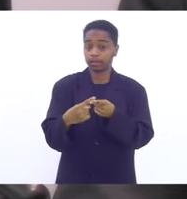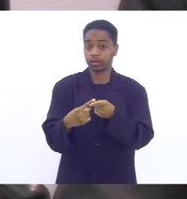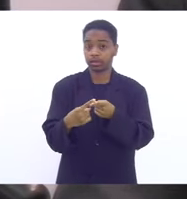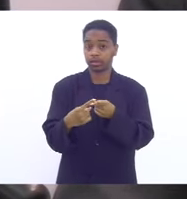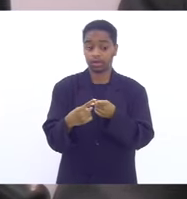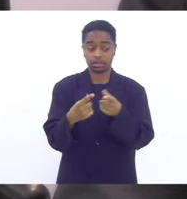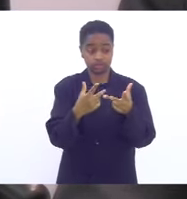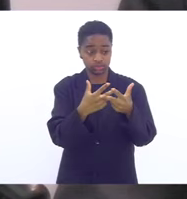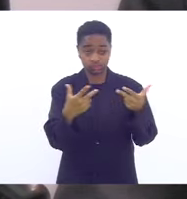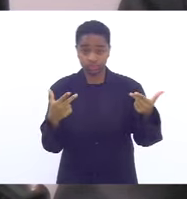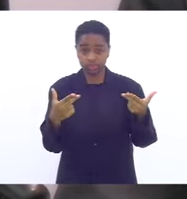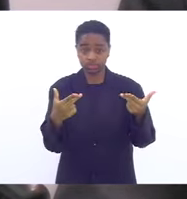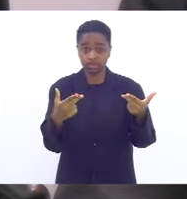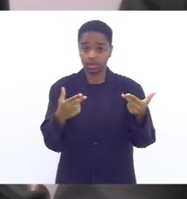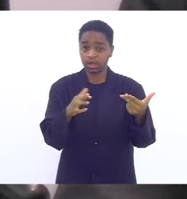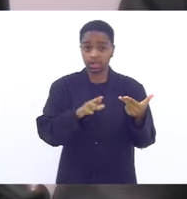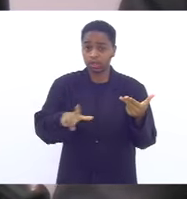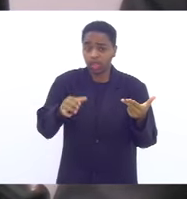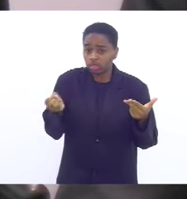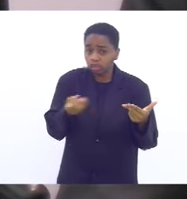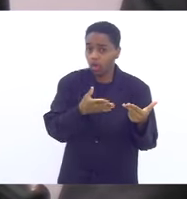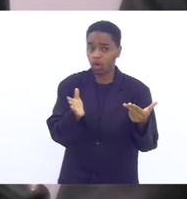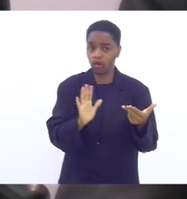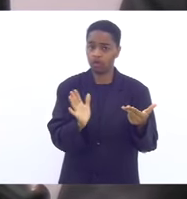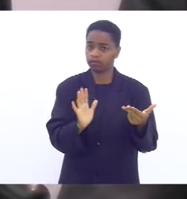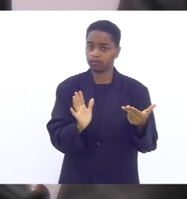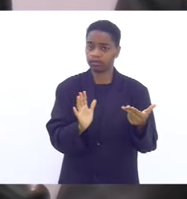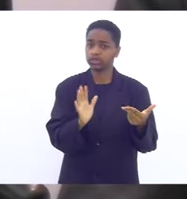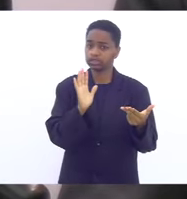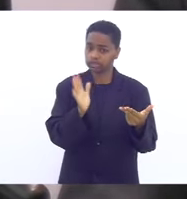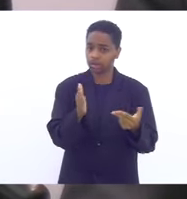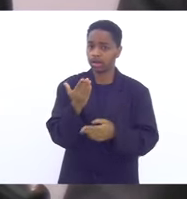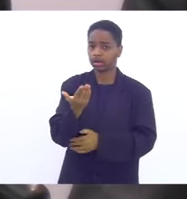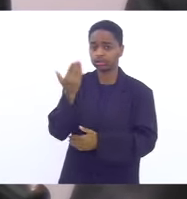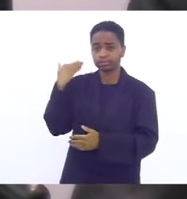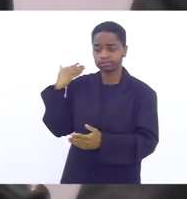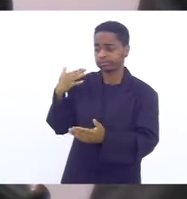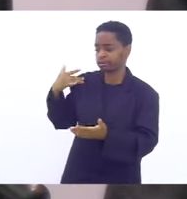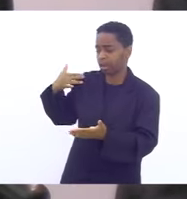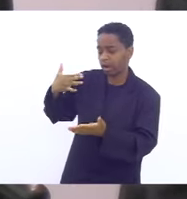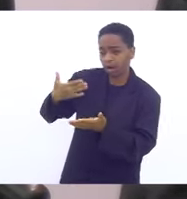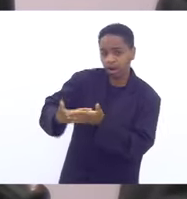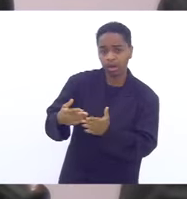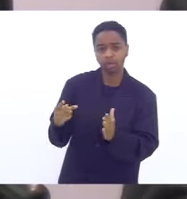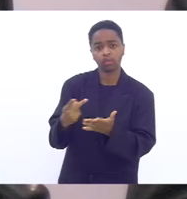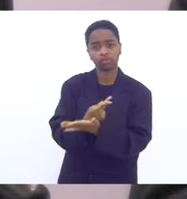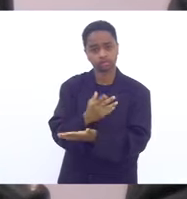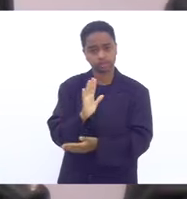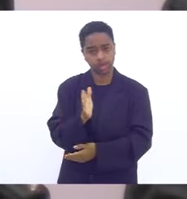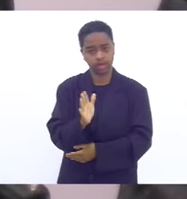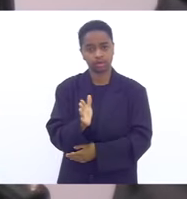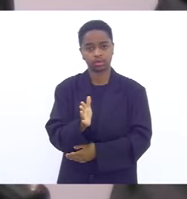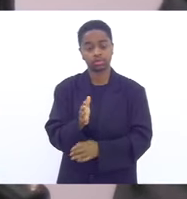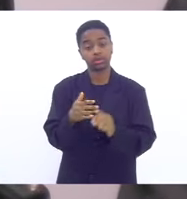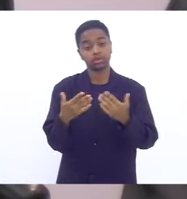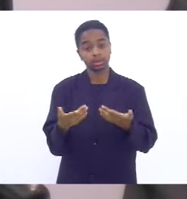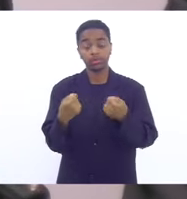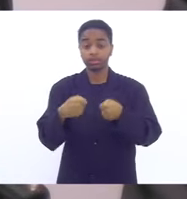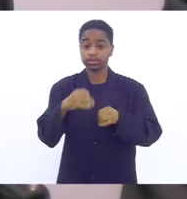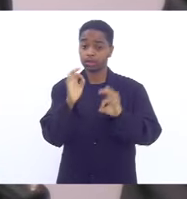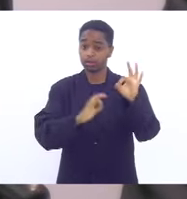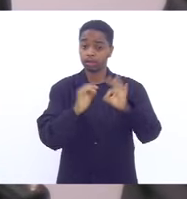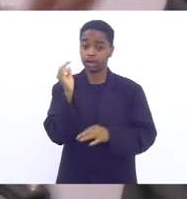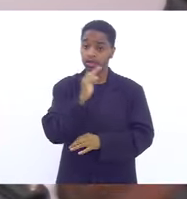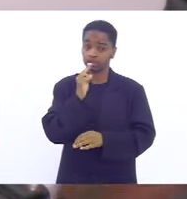essas situações, não são situações novas. São situações que já acontecem há algum tempo. Então, ter um plano de